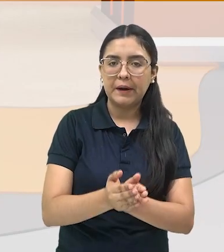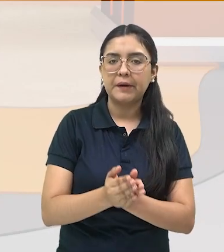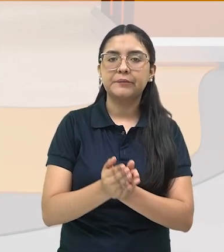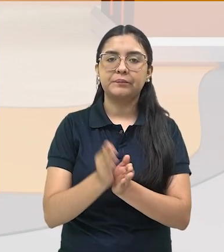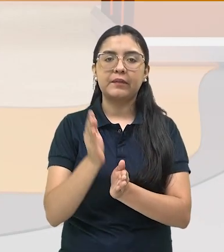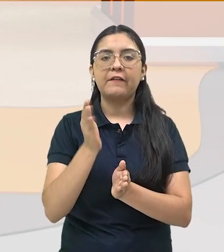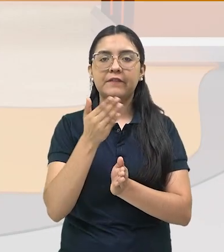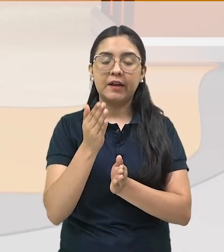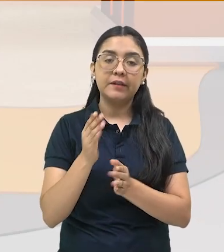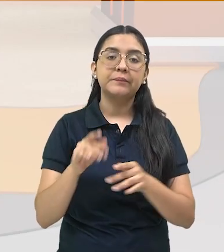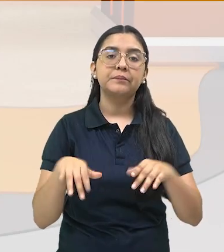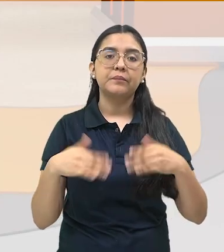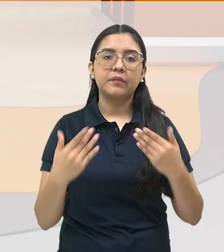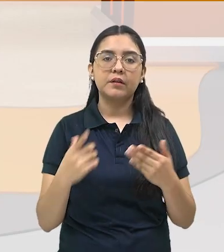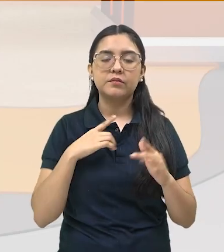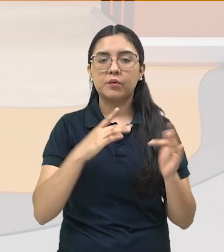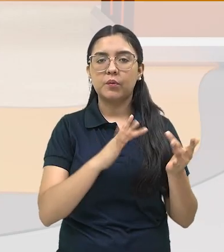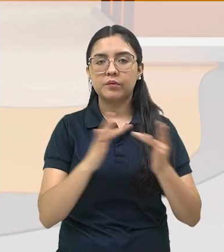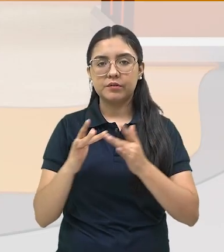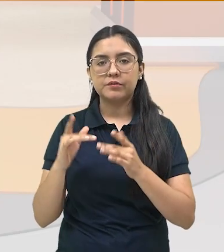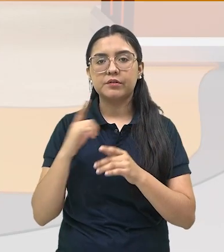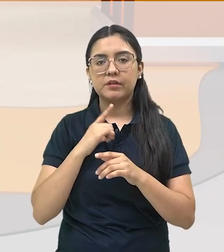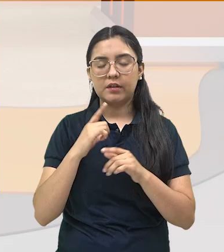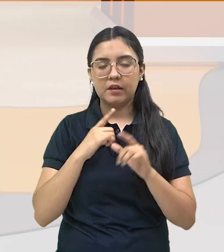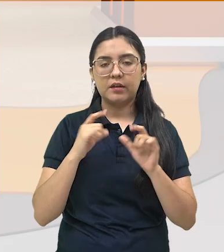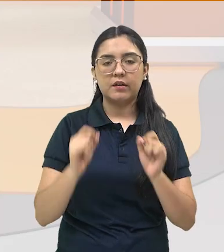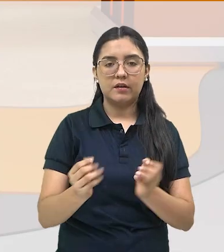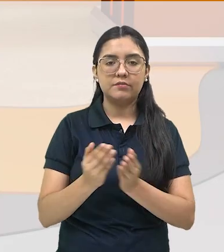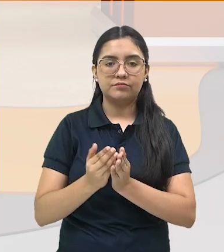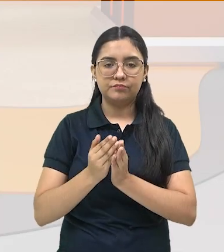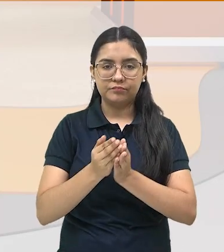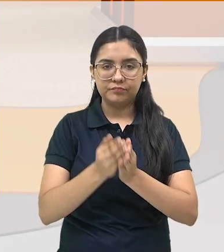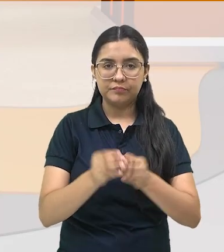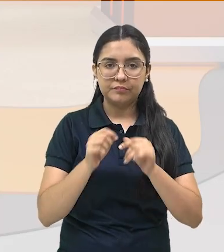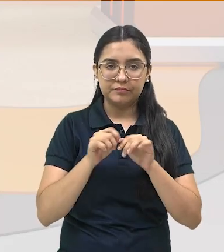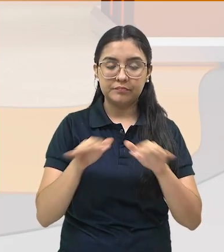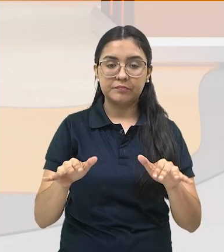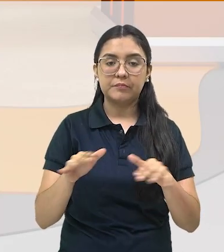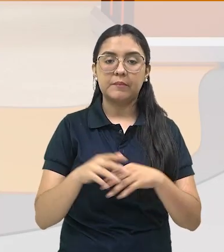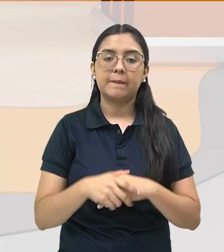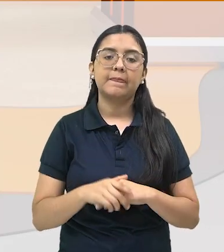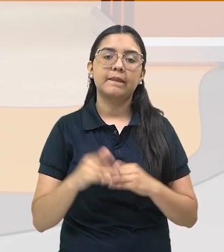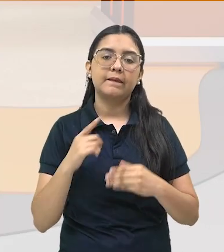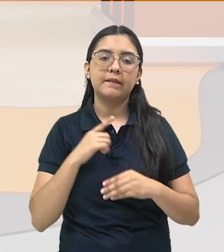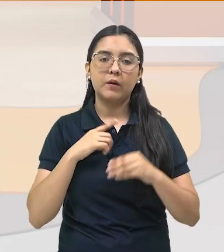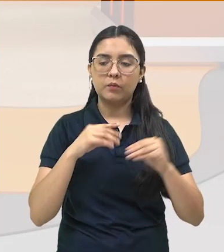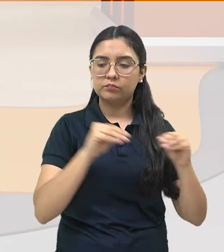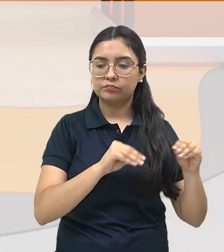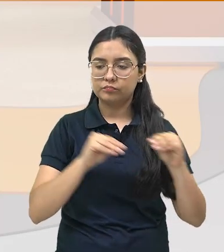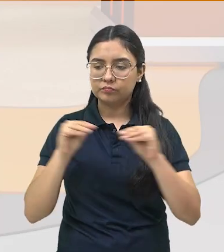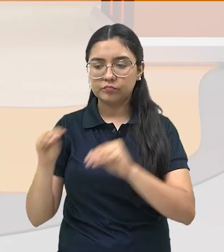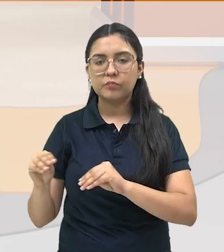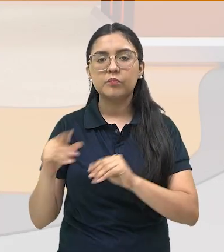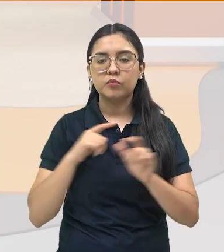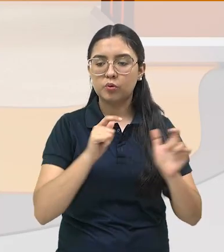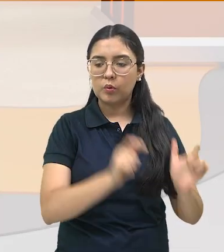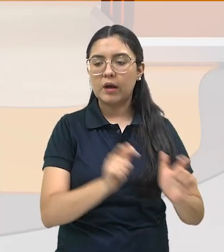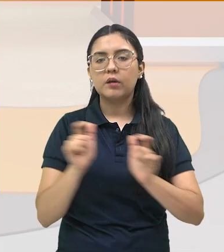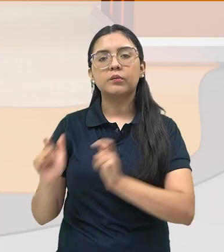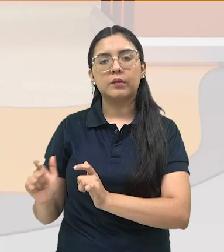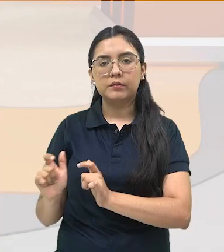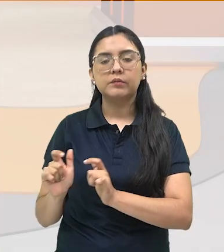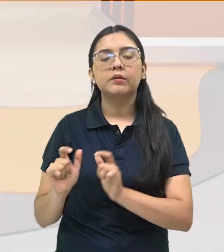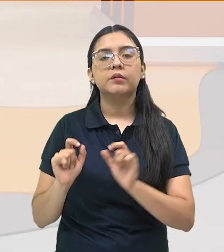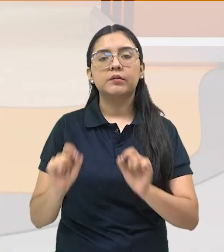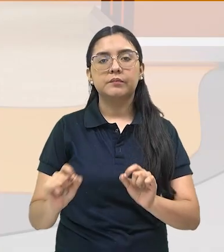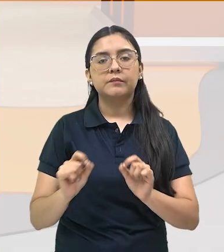nesse contexto que a gente tem, por exemplo, a expansão marítimo-comercial. Então, a conexão entre os lugares, olha, ela vai se dar a partir,